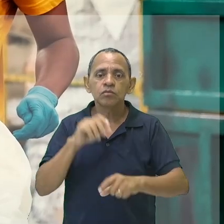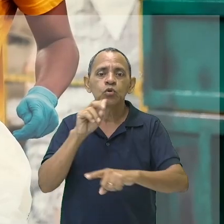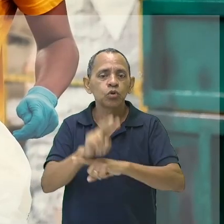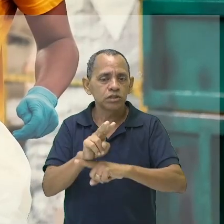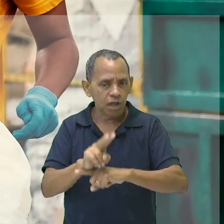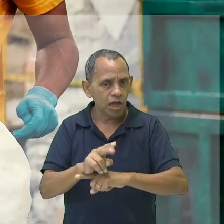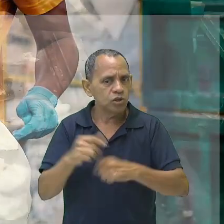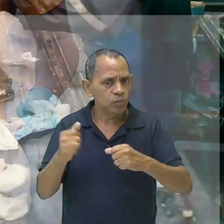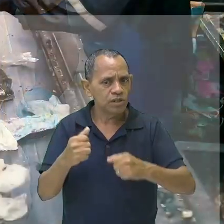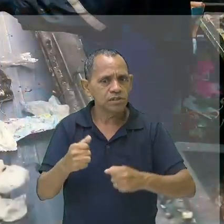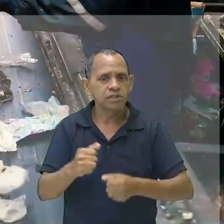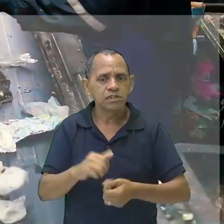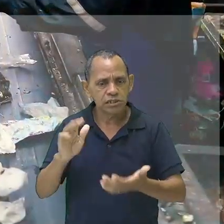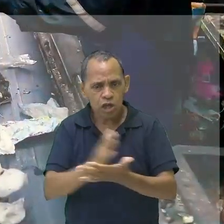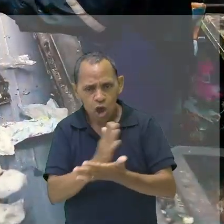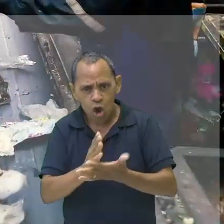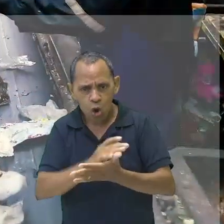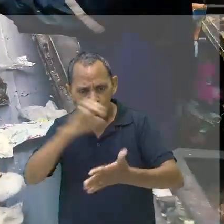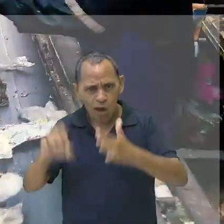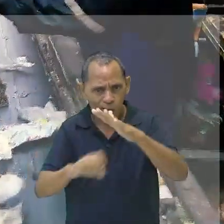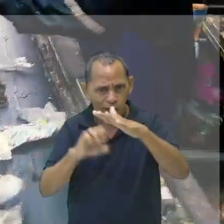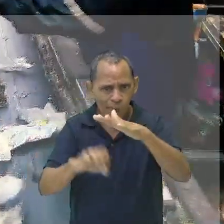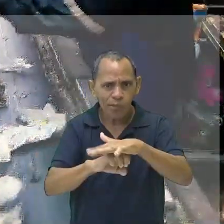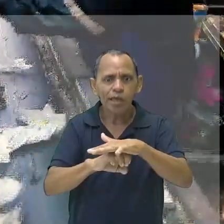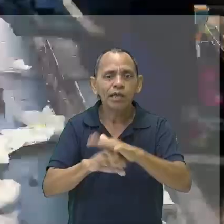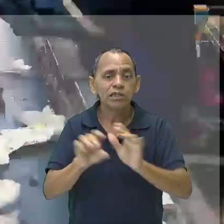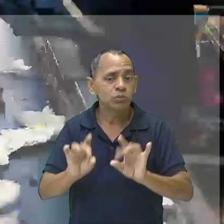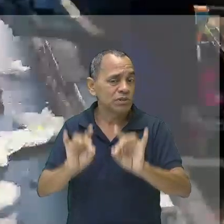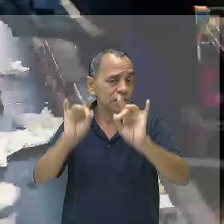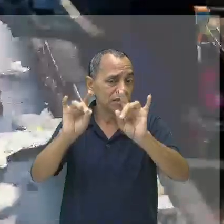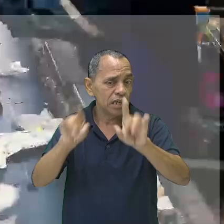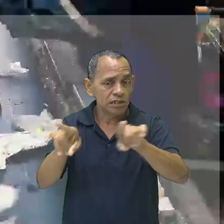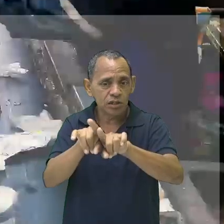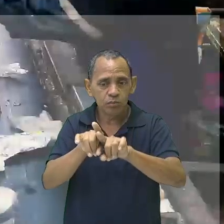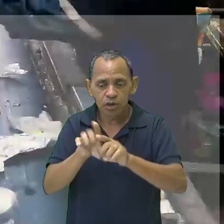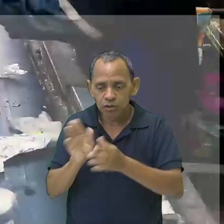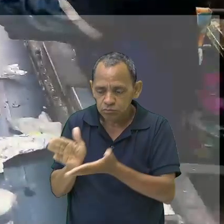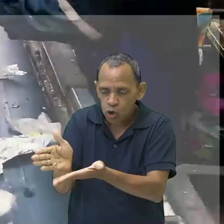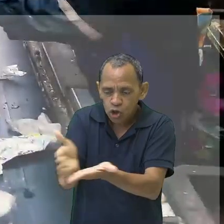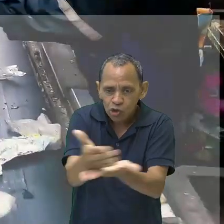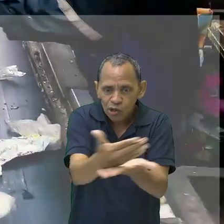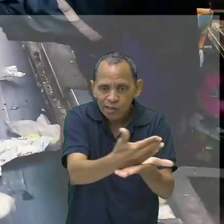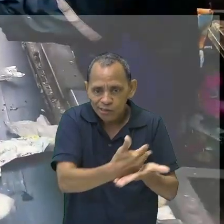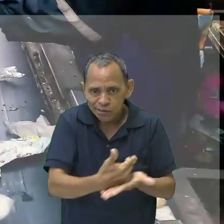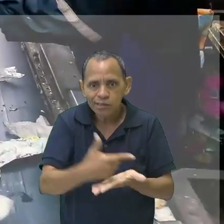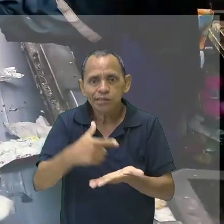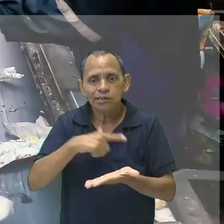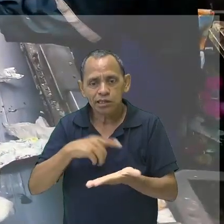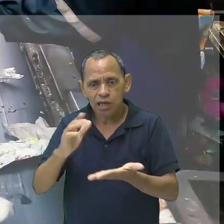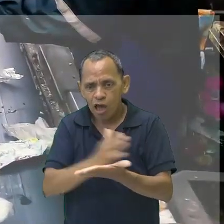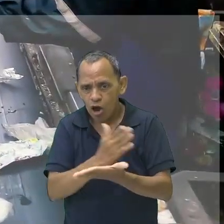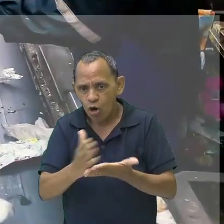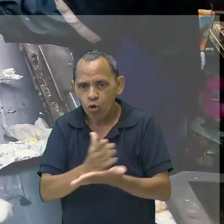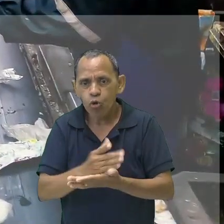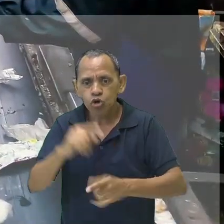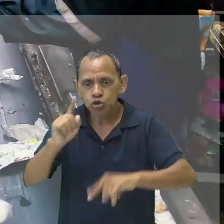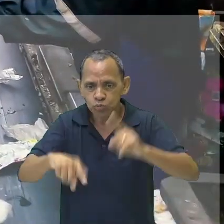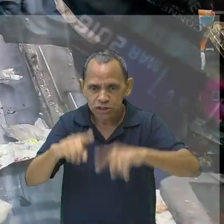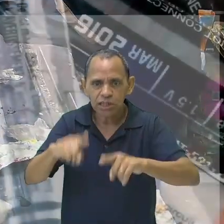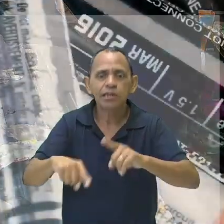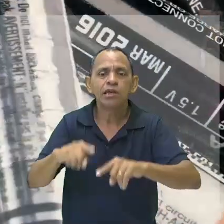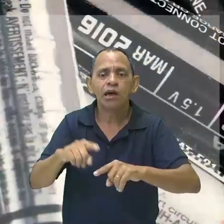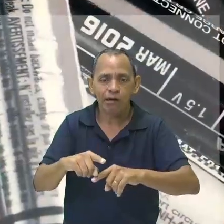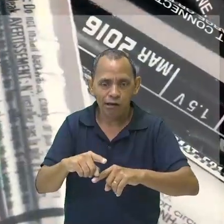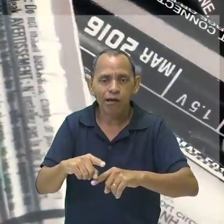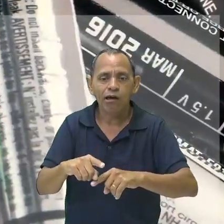do descarte, pois possuem em sua composição elementos químicos que podem gerar problemas ambientais como a contaminação